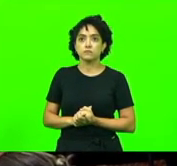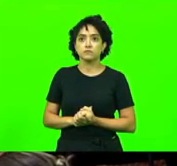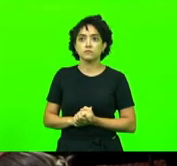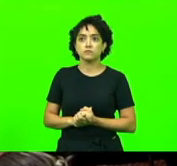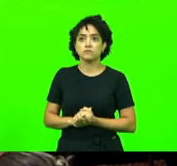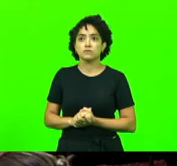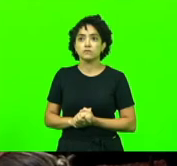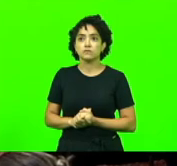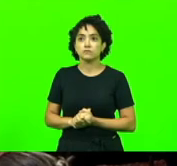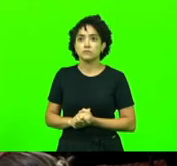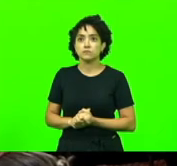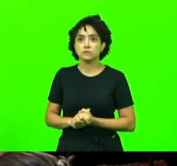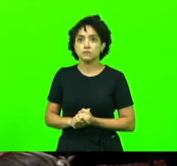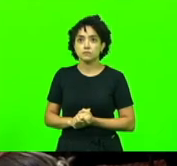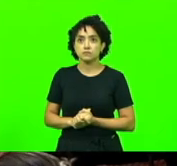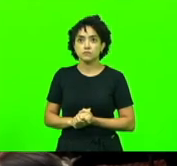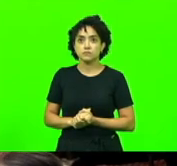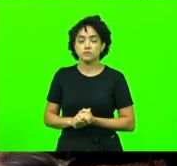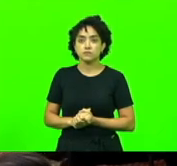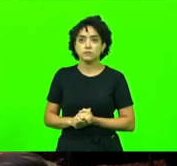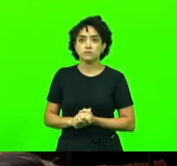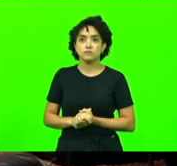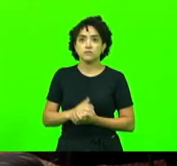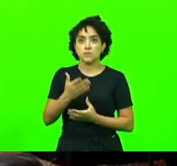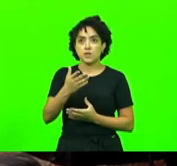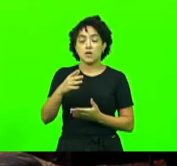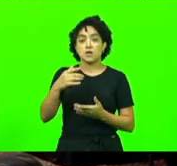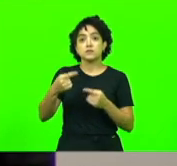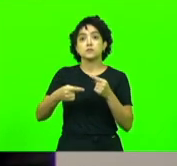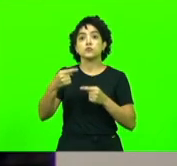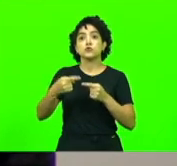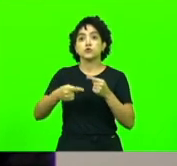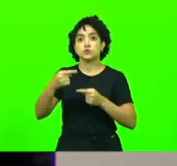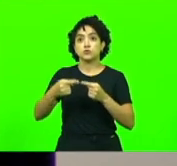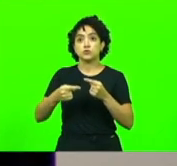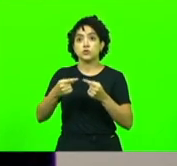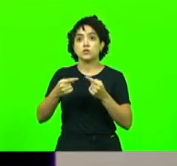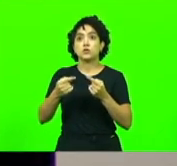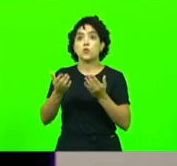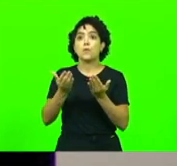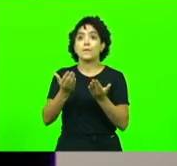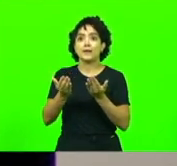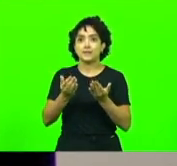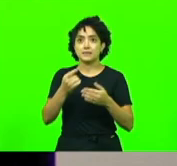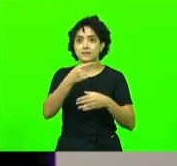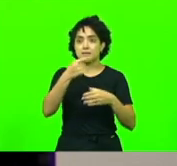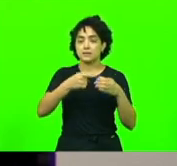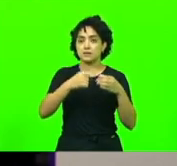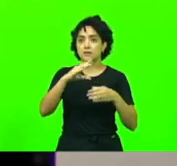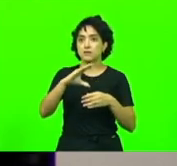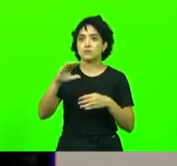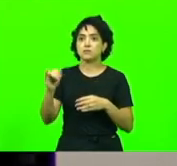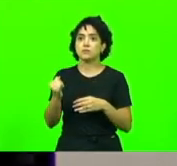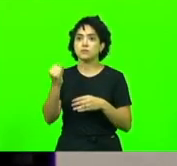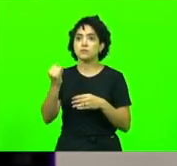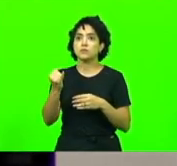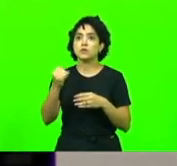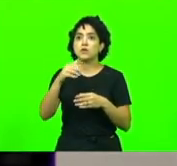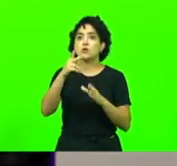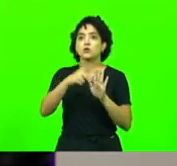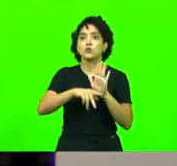Deputado Fernando, Vossa Excelência tem a palavra. Nós estamos discutindo o parecer contrário da Comissão de Constituição e Justiça do